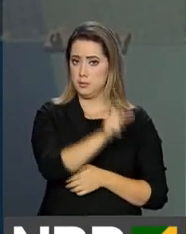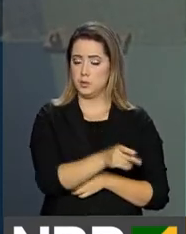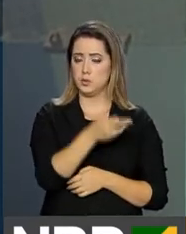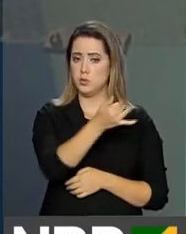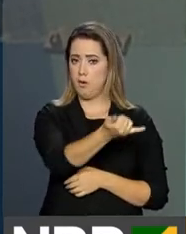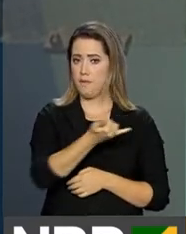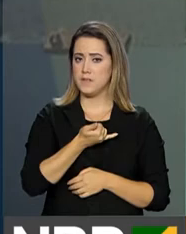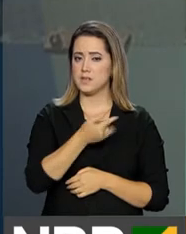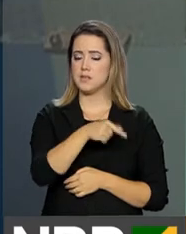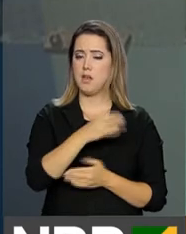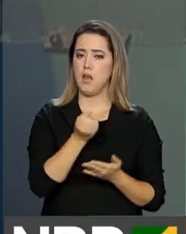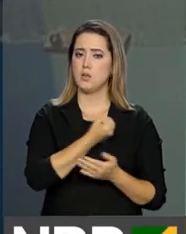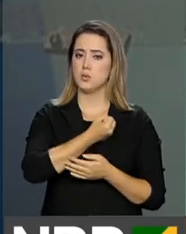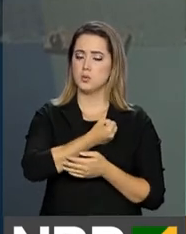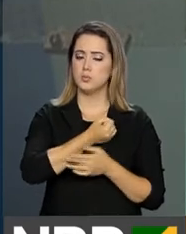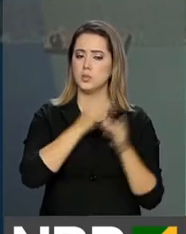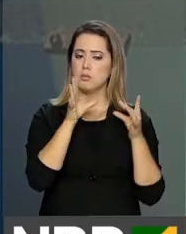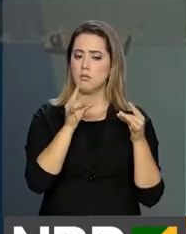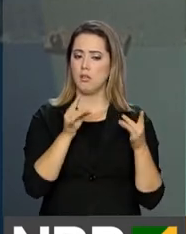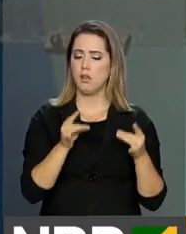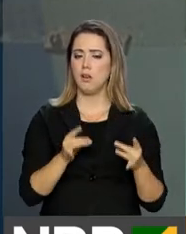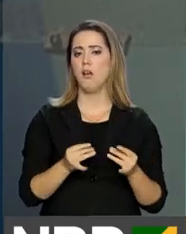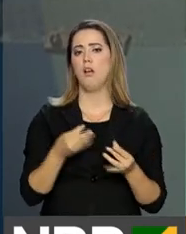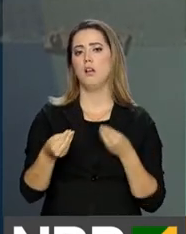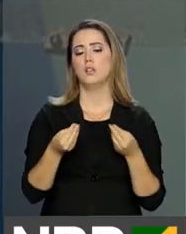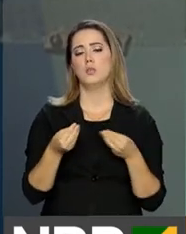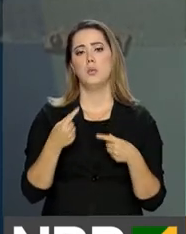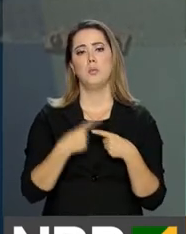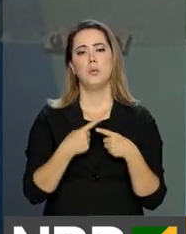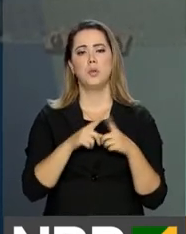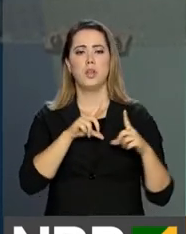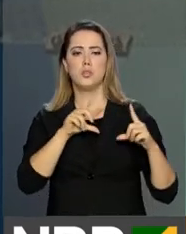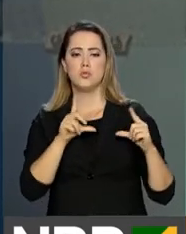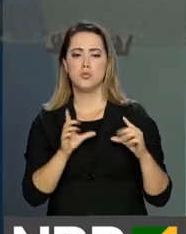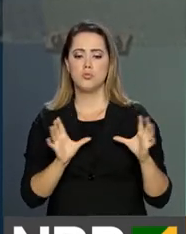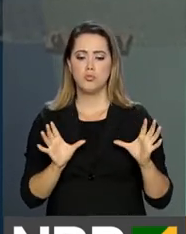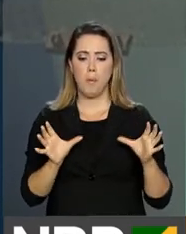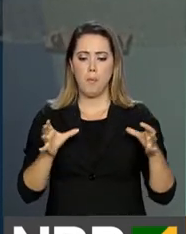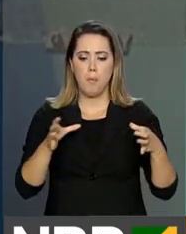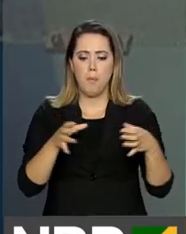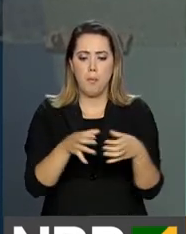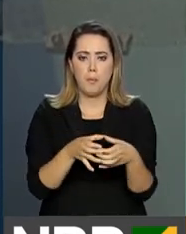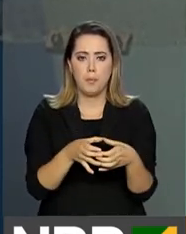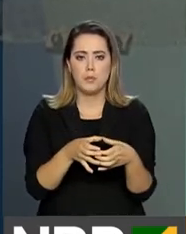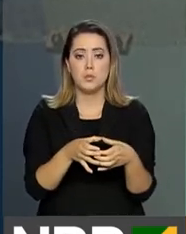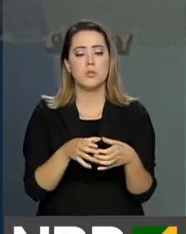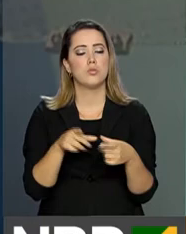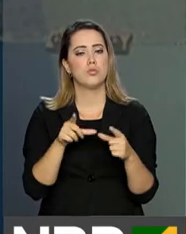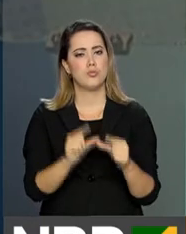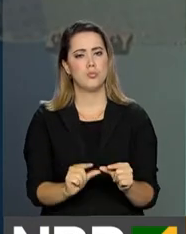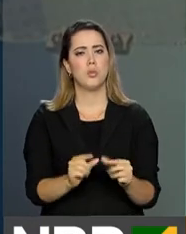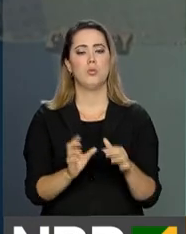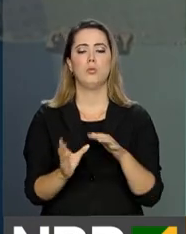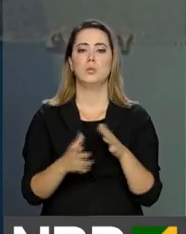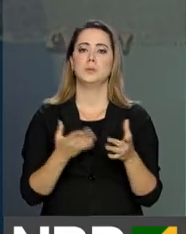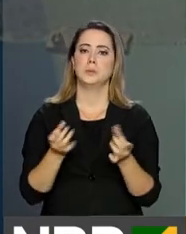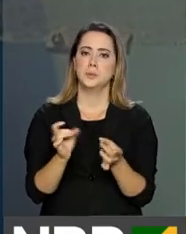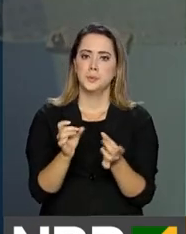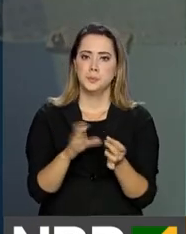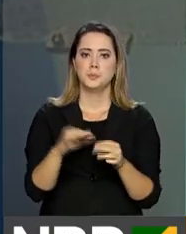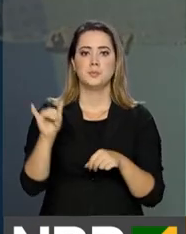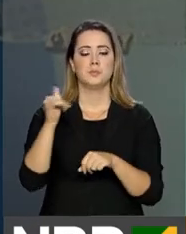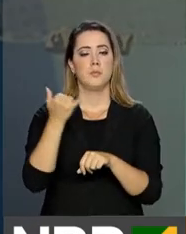com muita abundância e, naturalmente, com muita preocupação. E, normalmente, nós associamos a